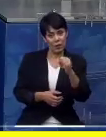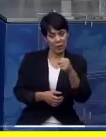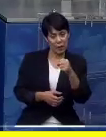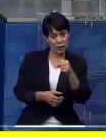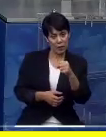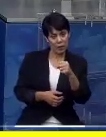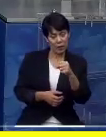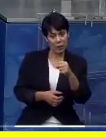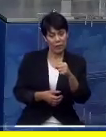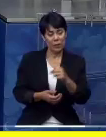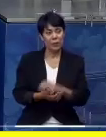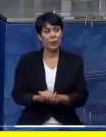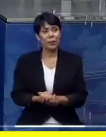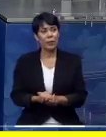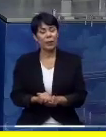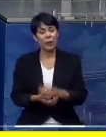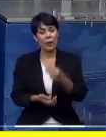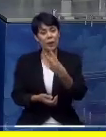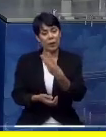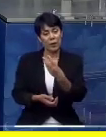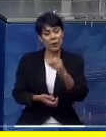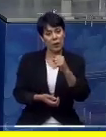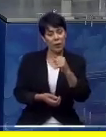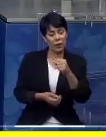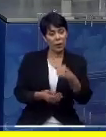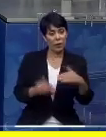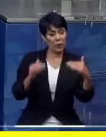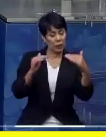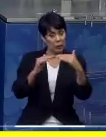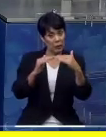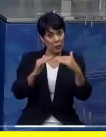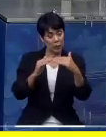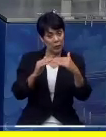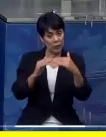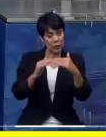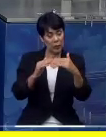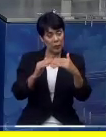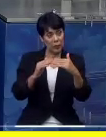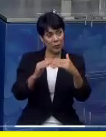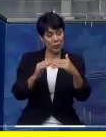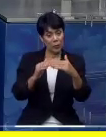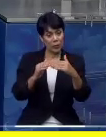38. Bola cinza, número 38.